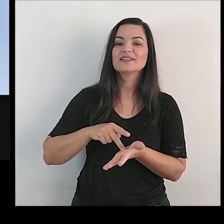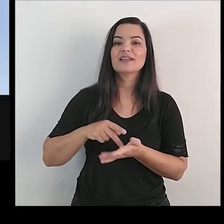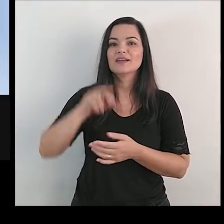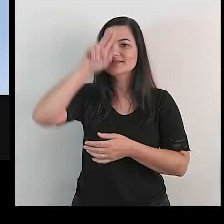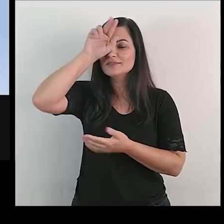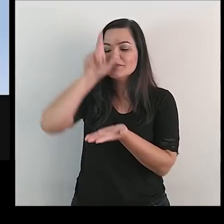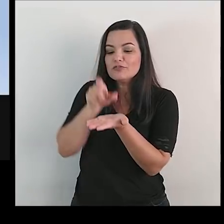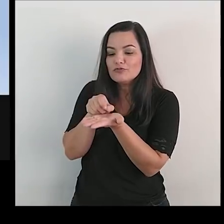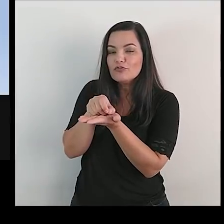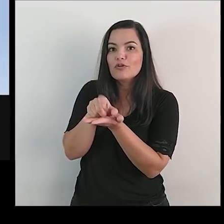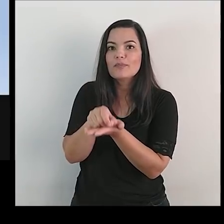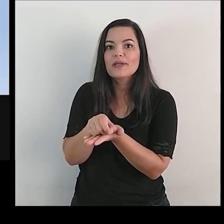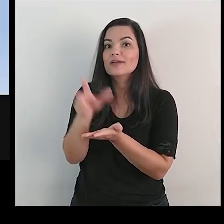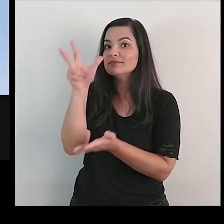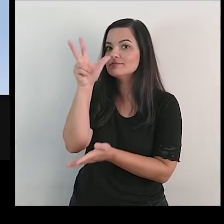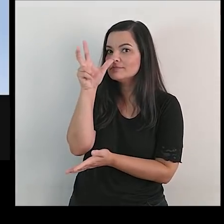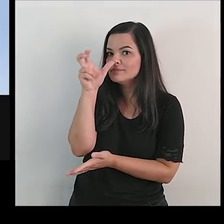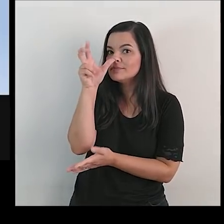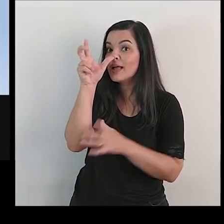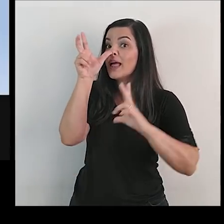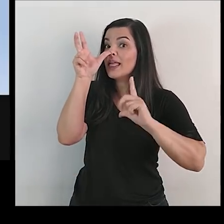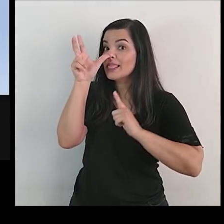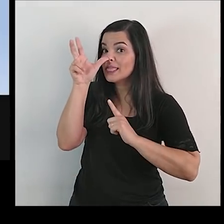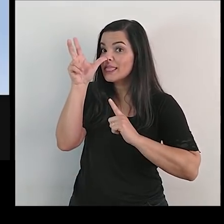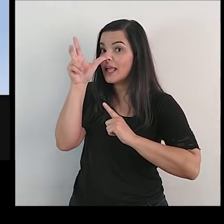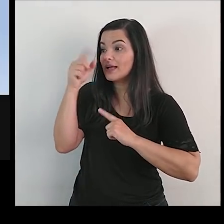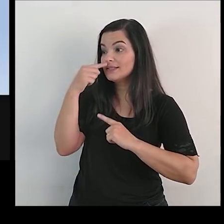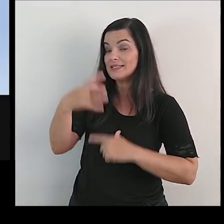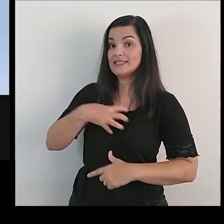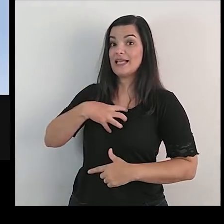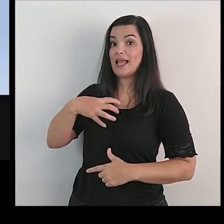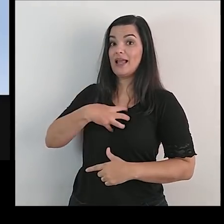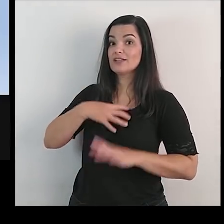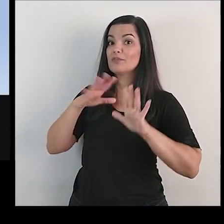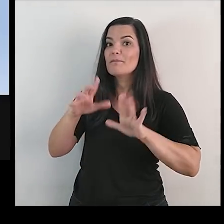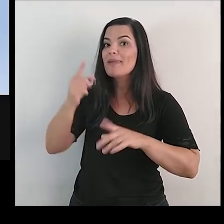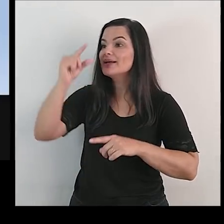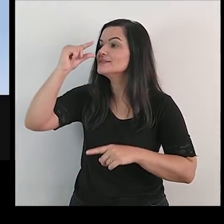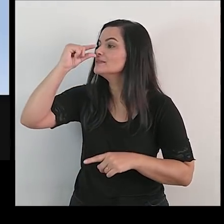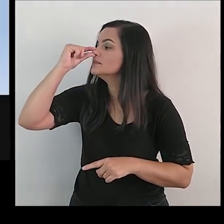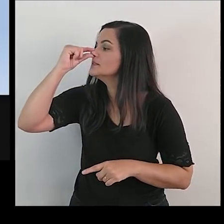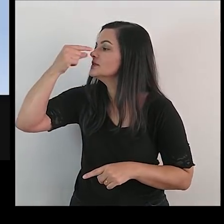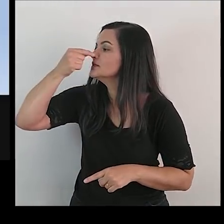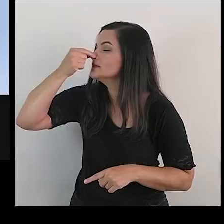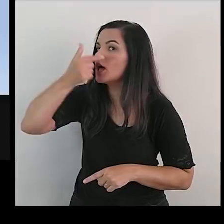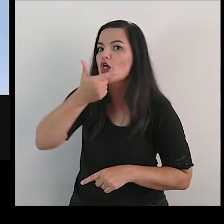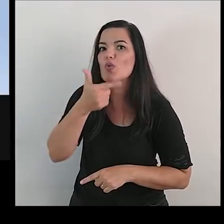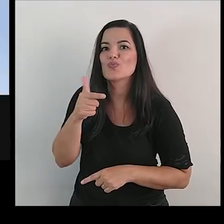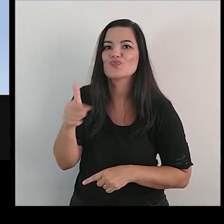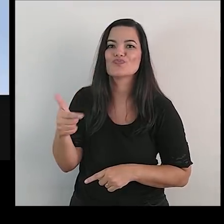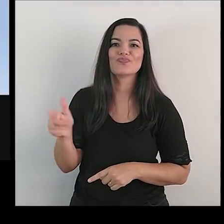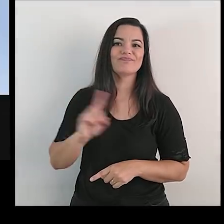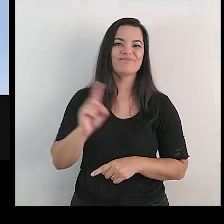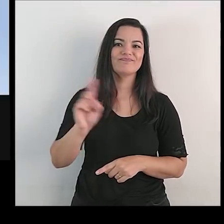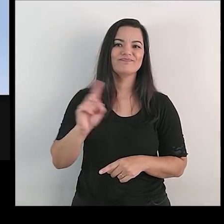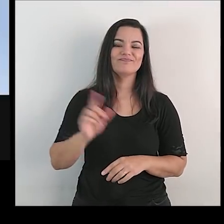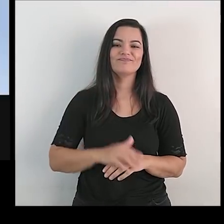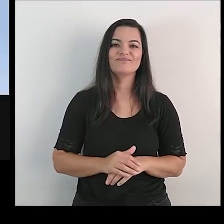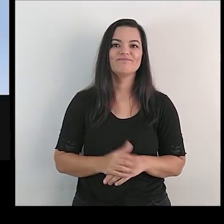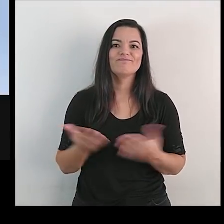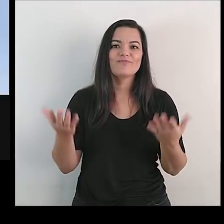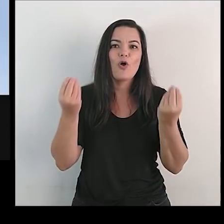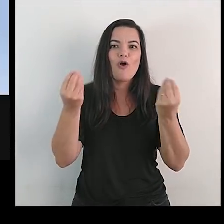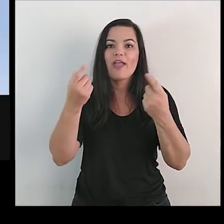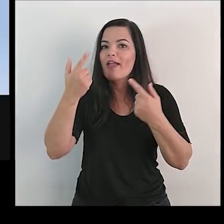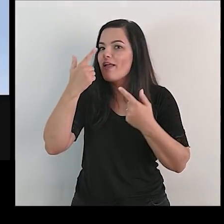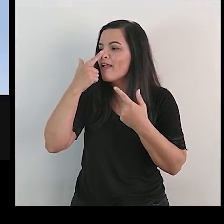um olfato muito aguçado, mas as formigas, olha só, elas não têm nariz, tá? Elas não têm